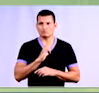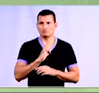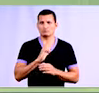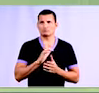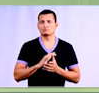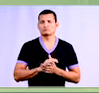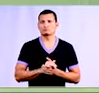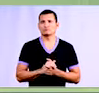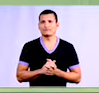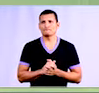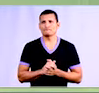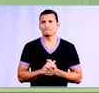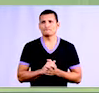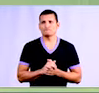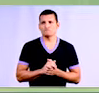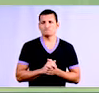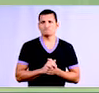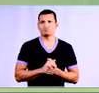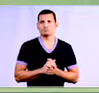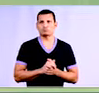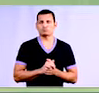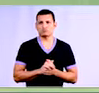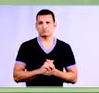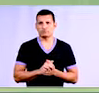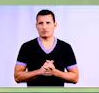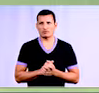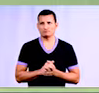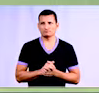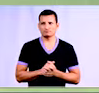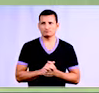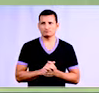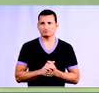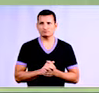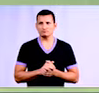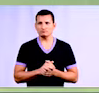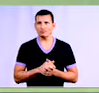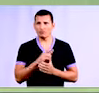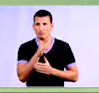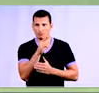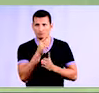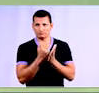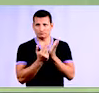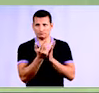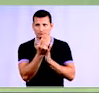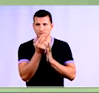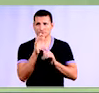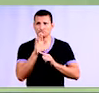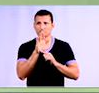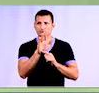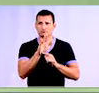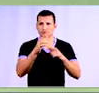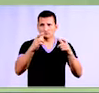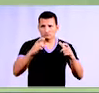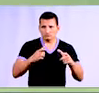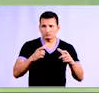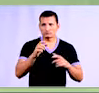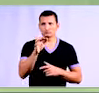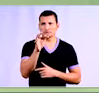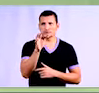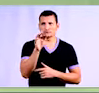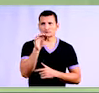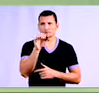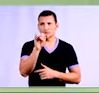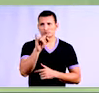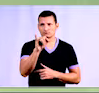tirada aqui do caderno do aluno, que ele mostra o endereçamento físico de memória. Ele